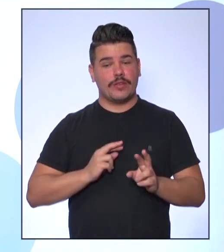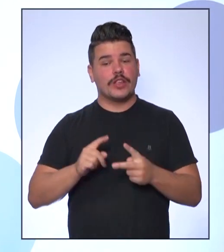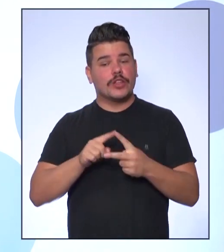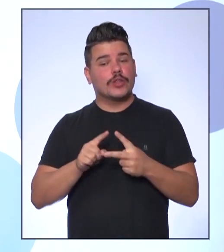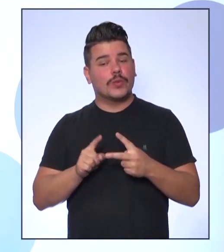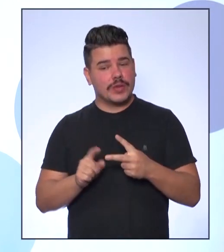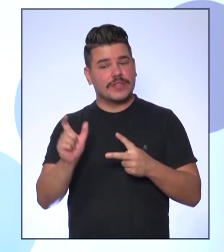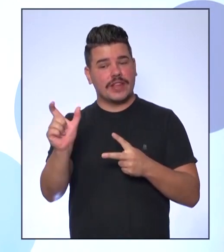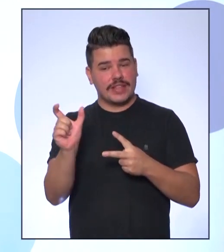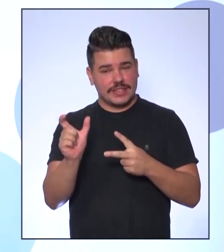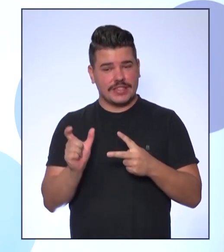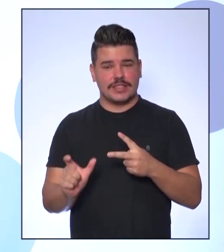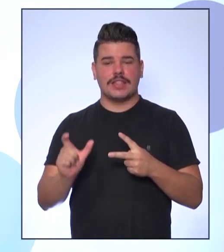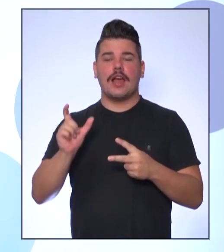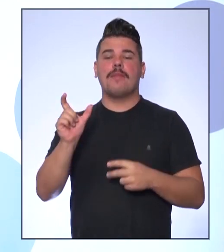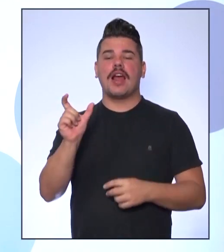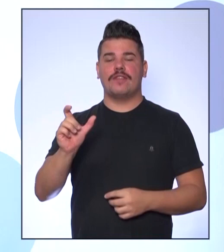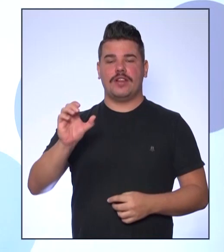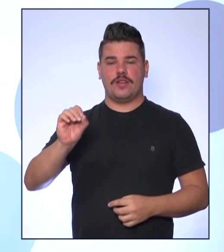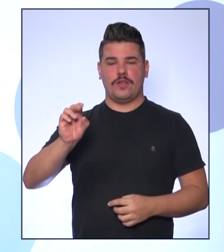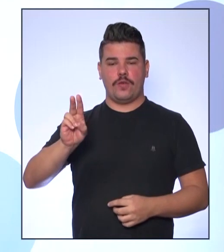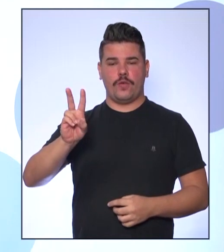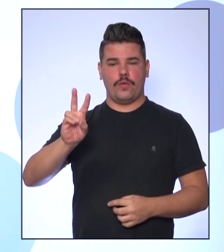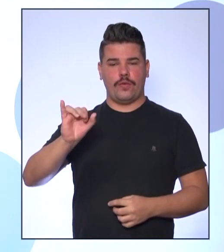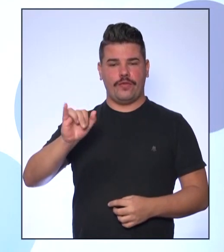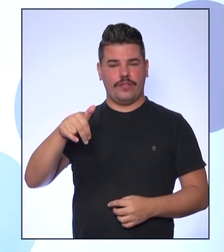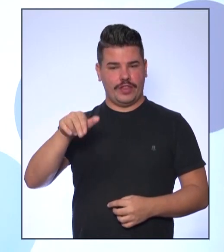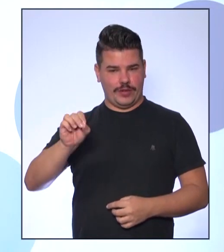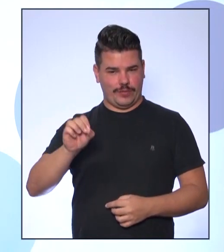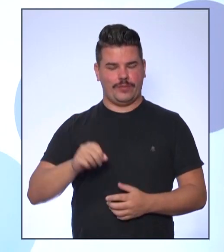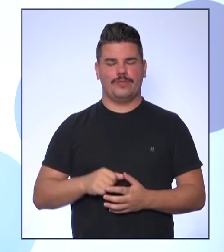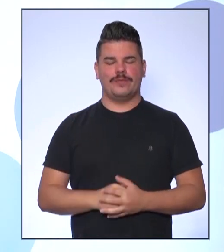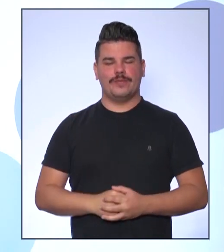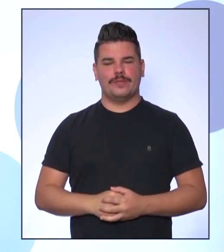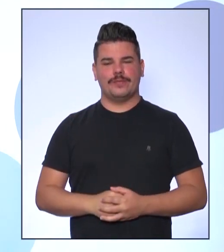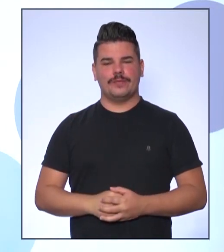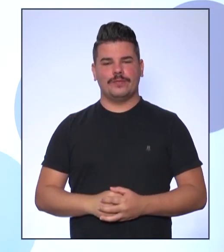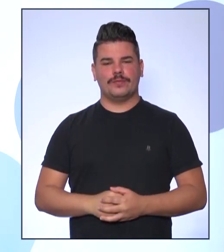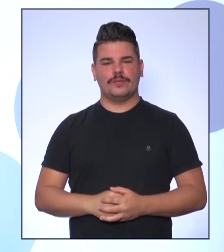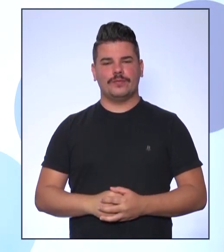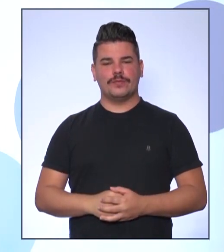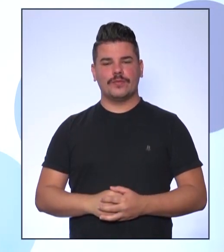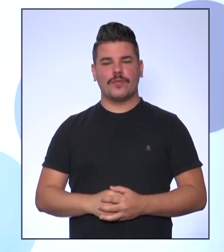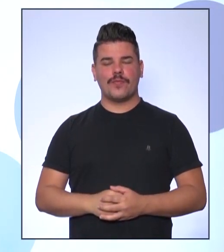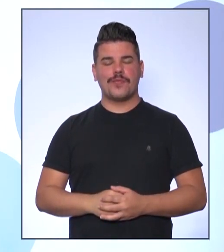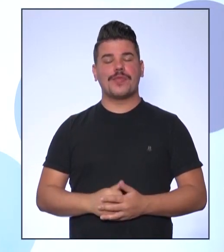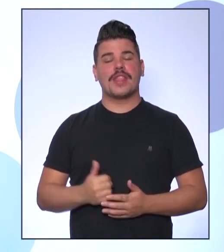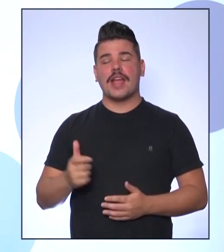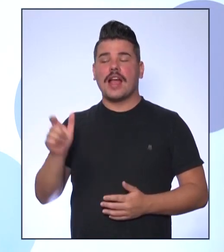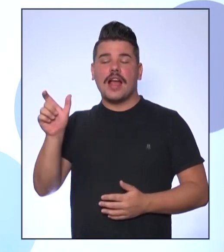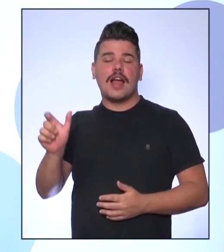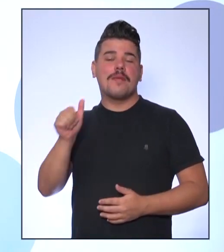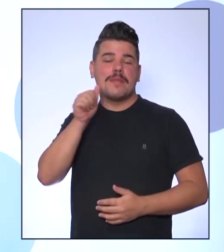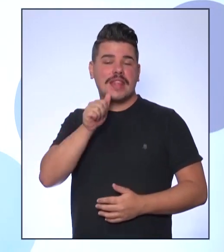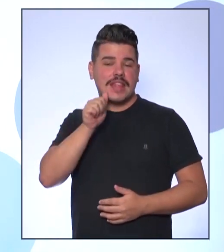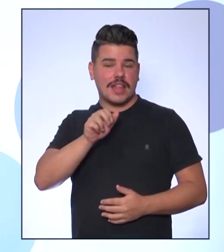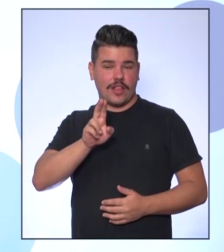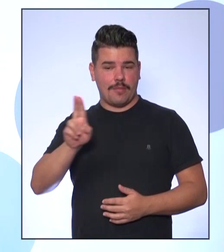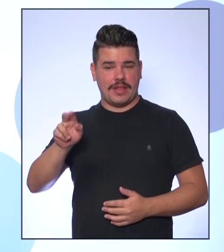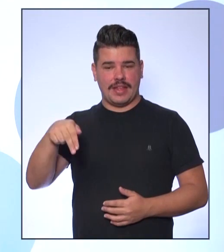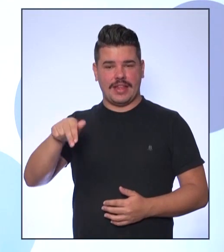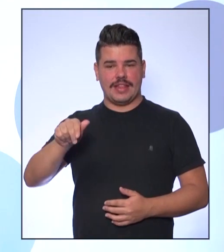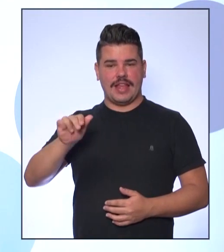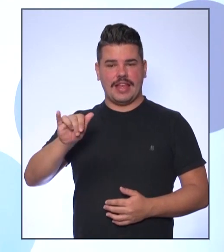vezes a palavra ovino aparece. A Nayara, ela colabora com a gente, falando que a relação é de